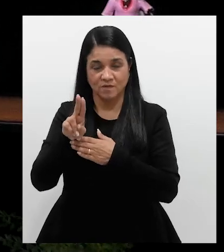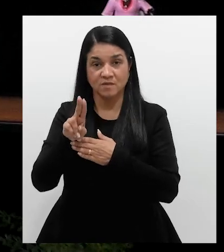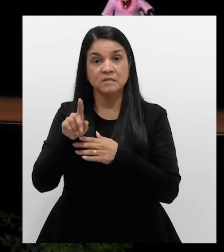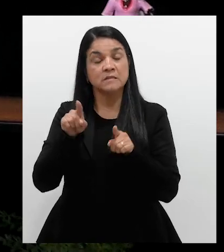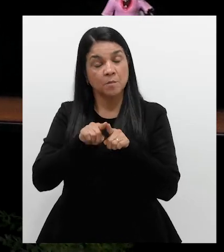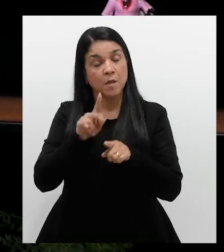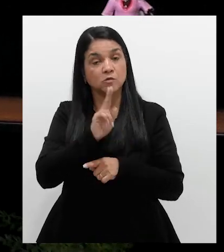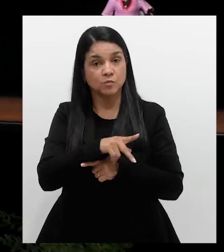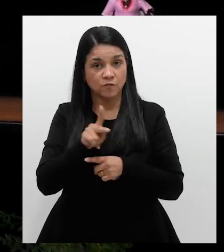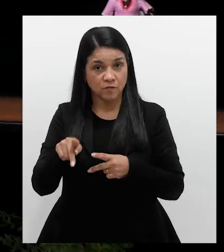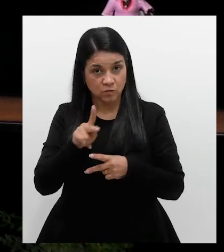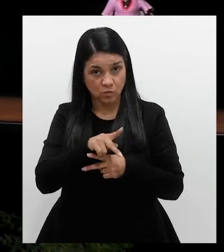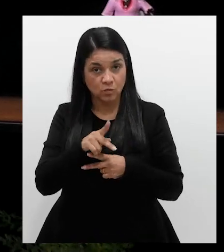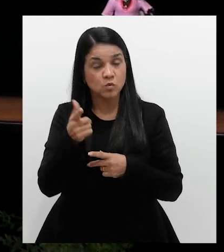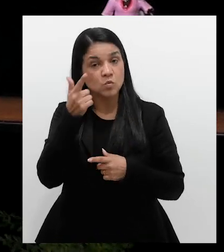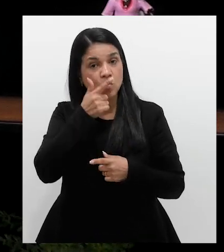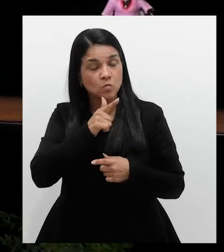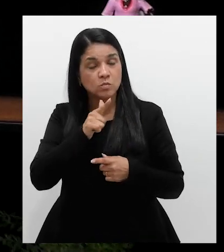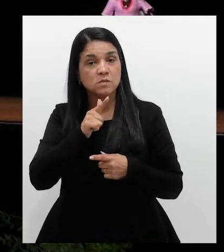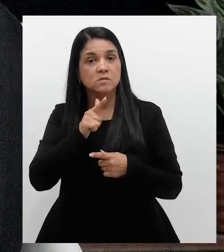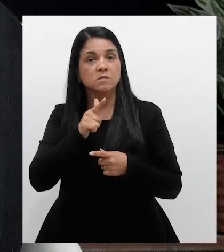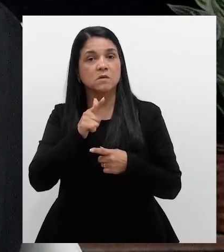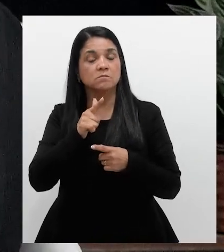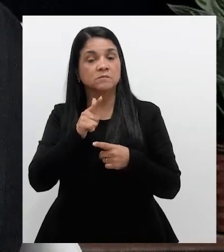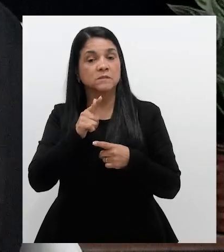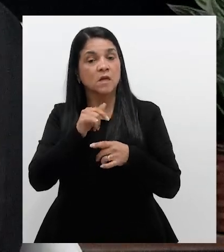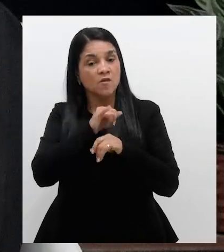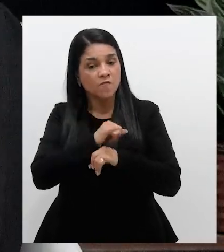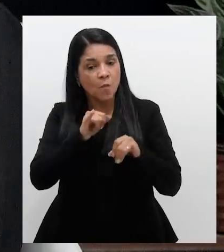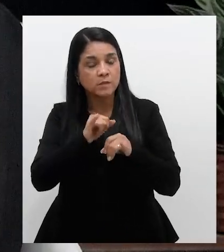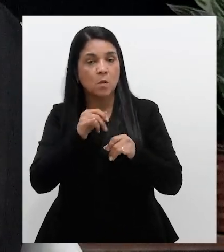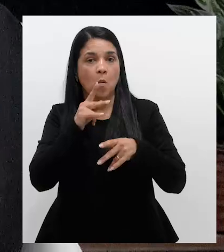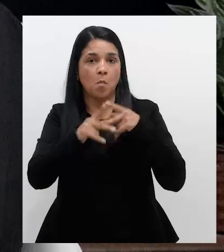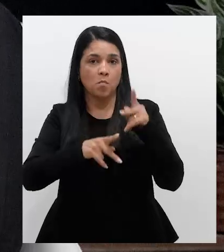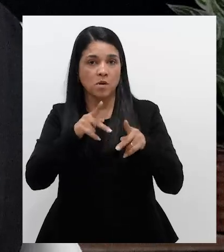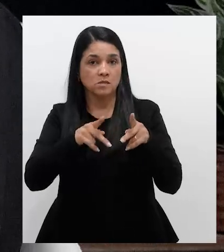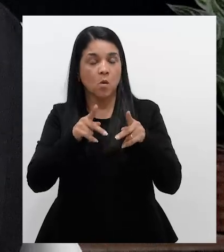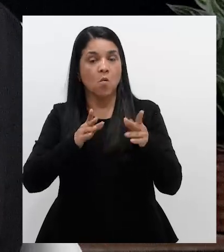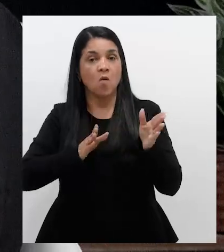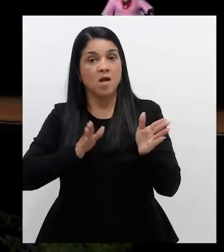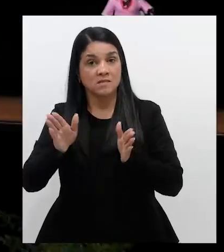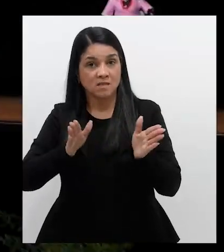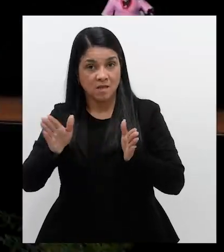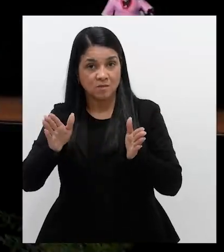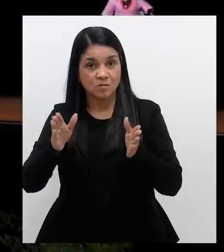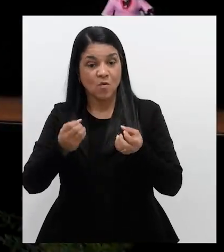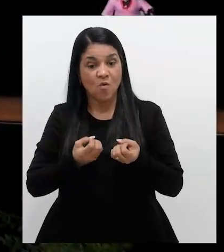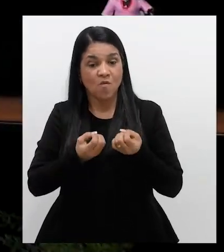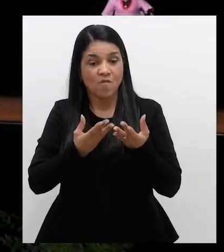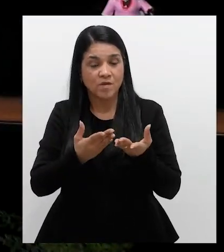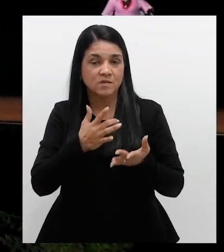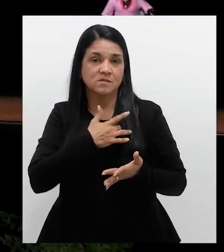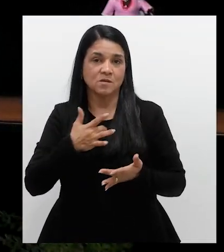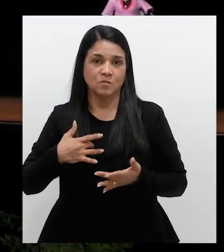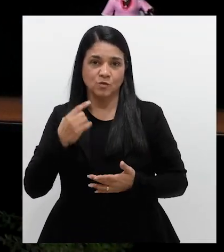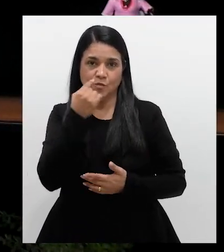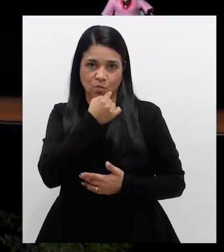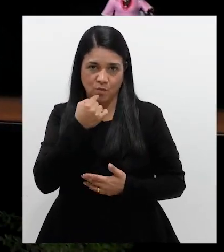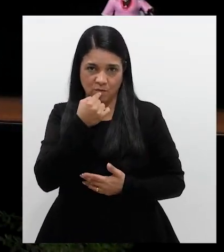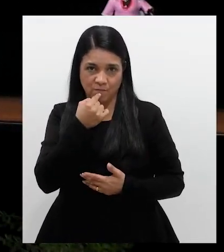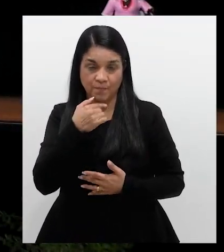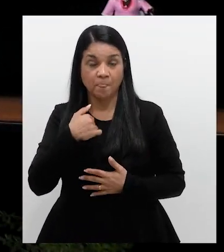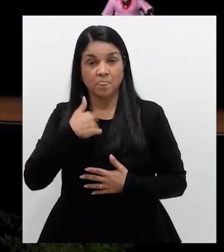uma forma de que os professores e os alunos consigam levar essa população que não tem acesso à oferta de saúde